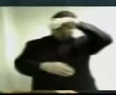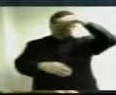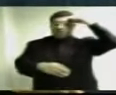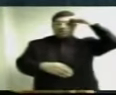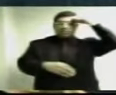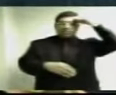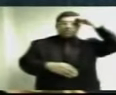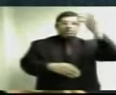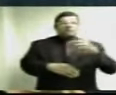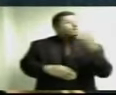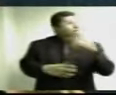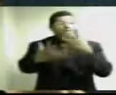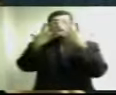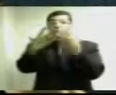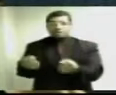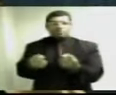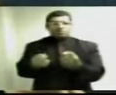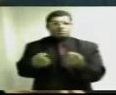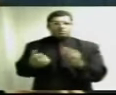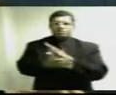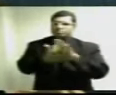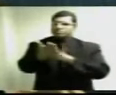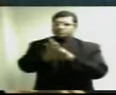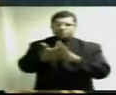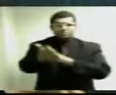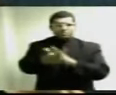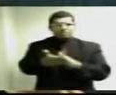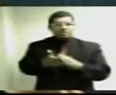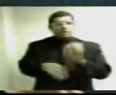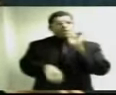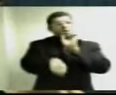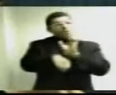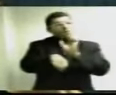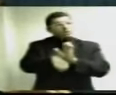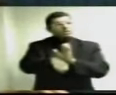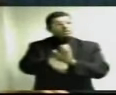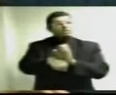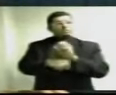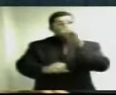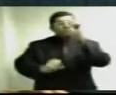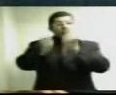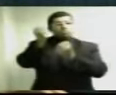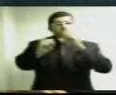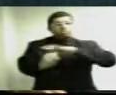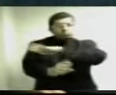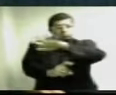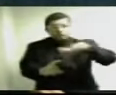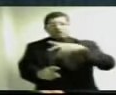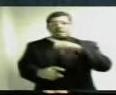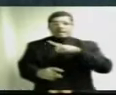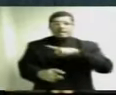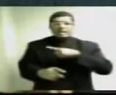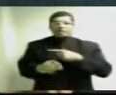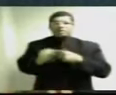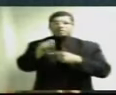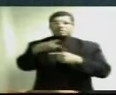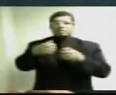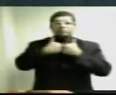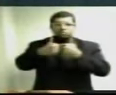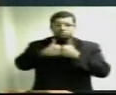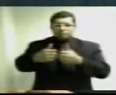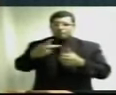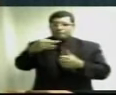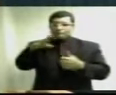Manaus, é que não aceita que um estado, que uma cidade, que tem um sistema de